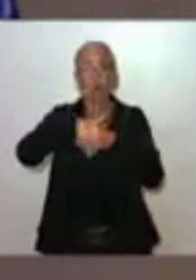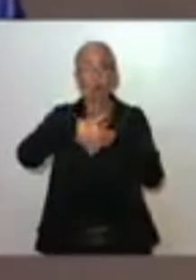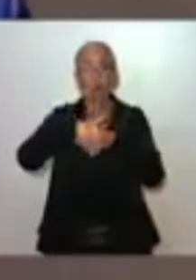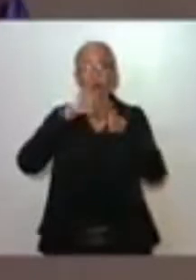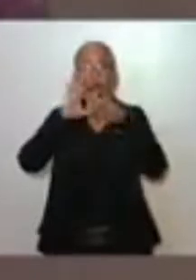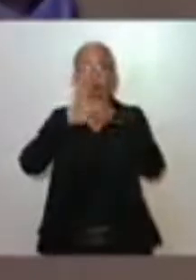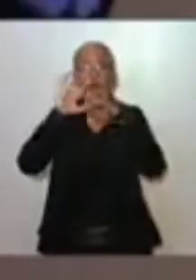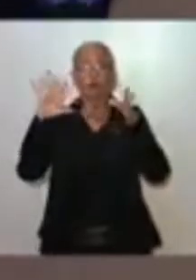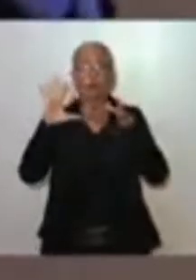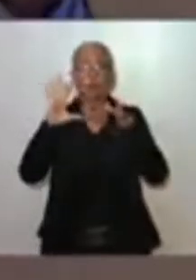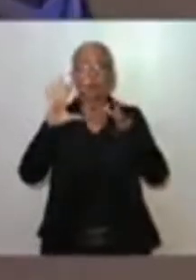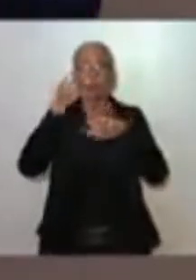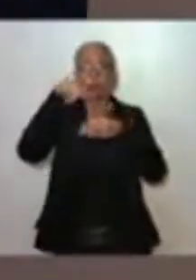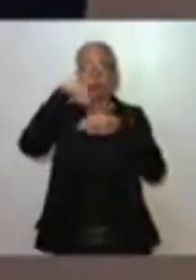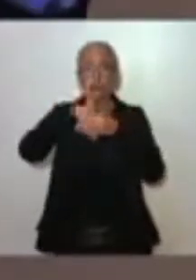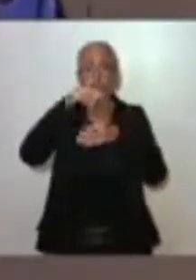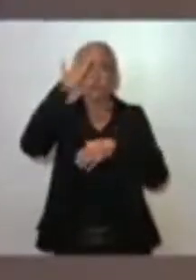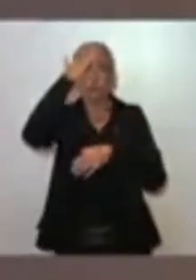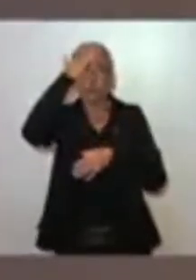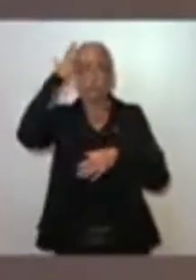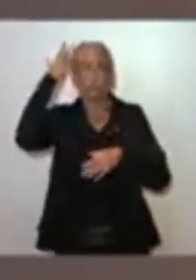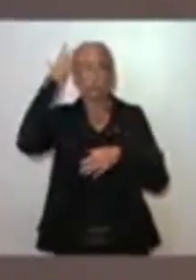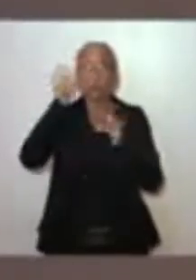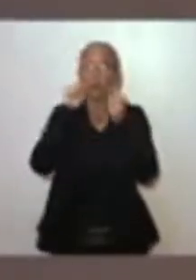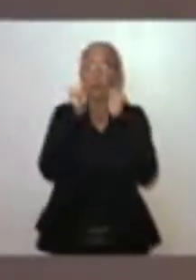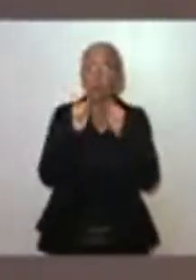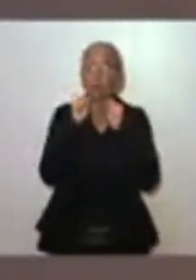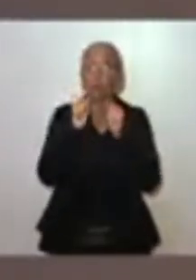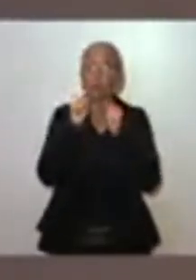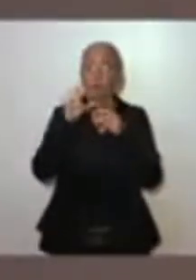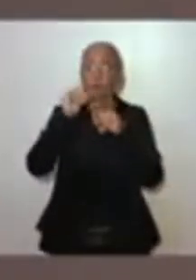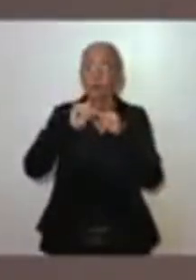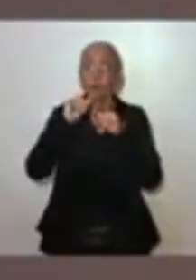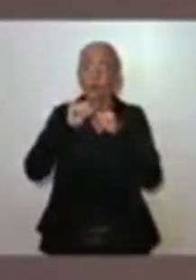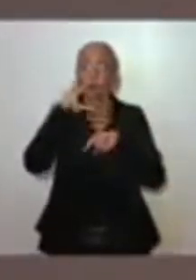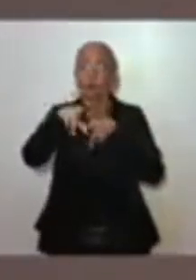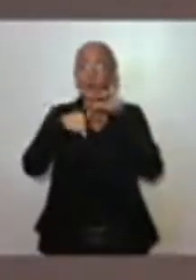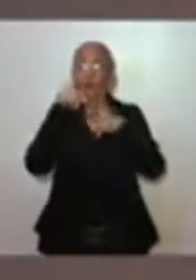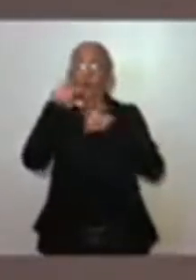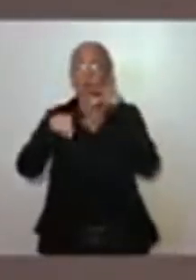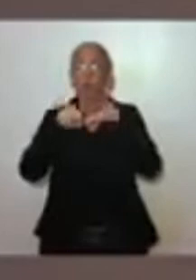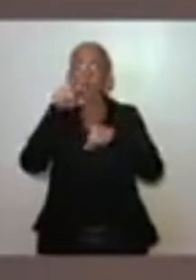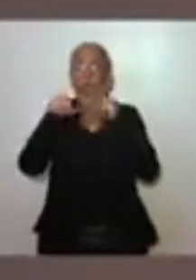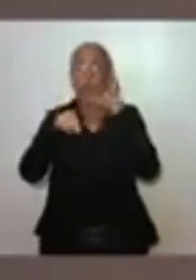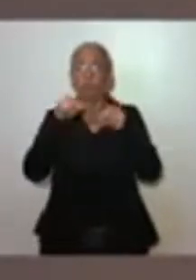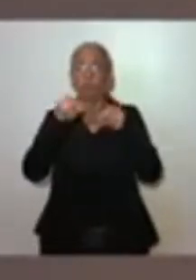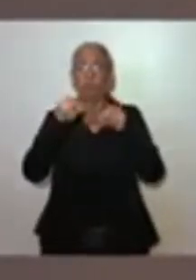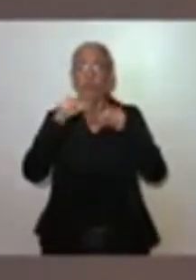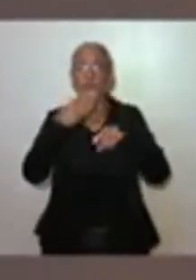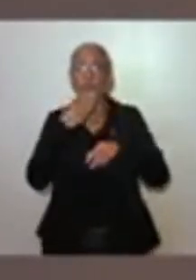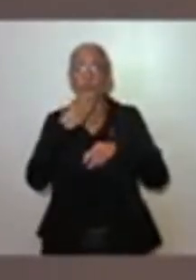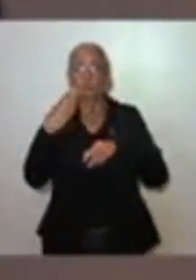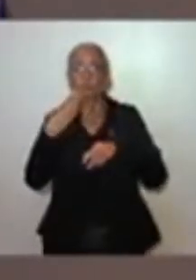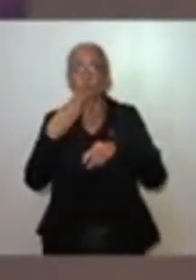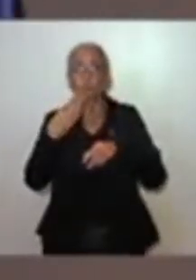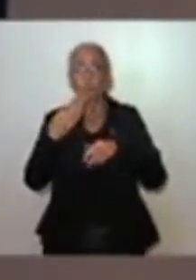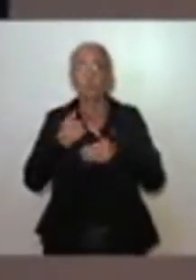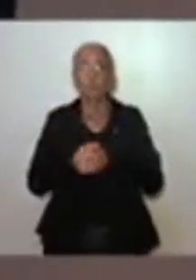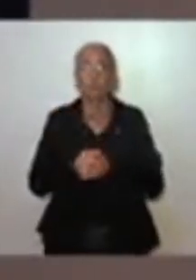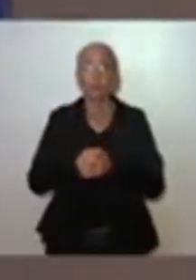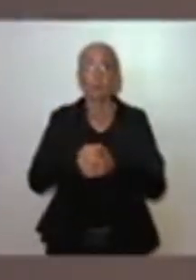livres que as pessoas possam fazer a escolha dos seus candidatos o